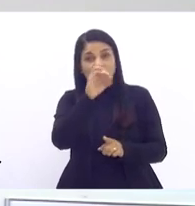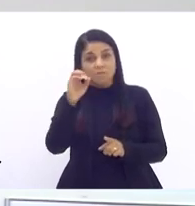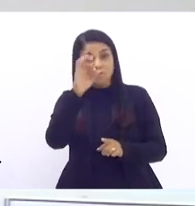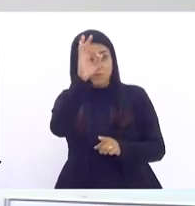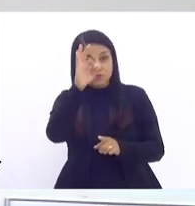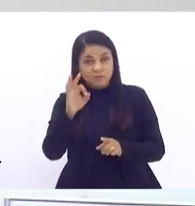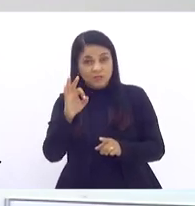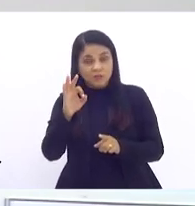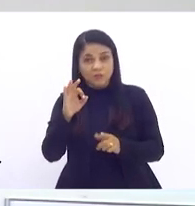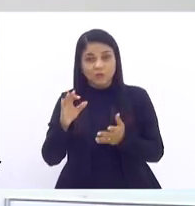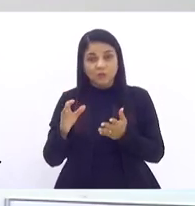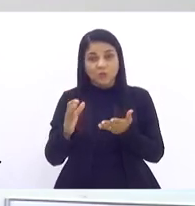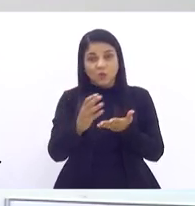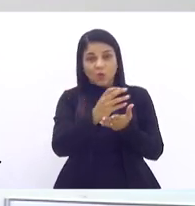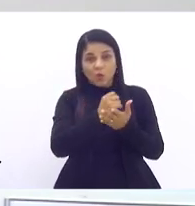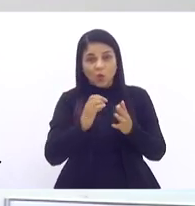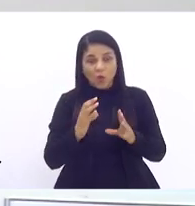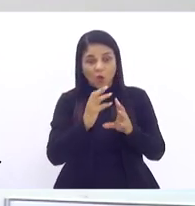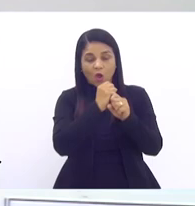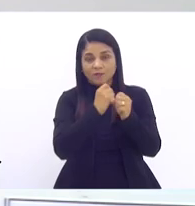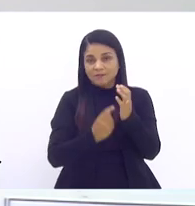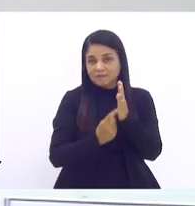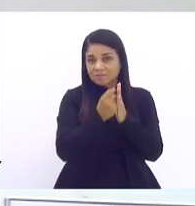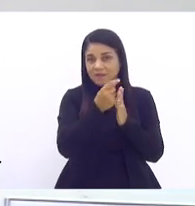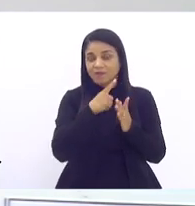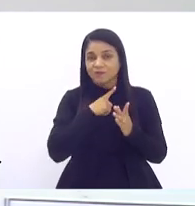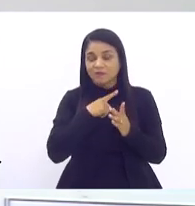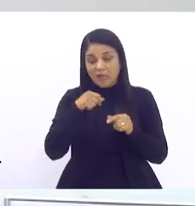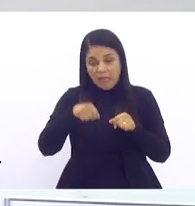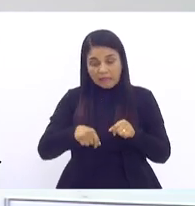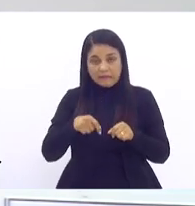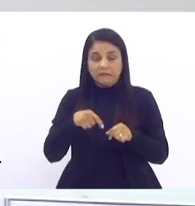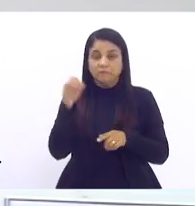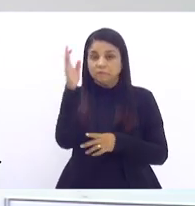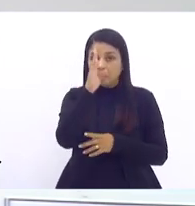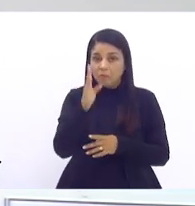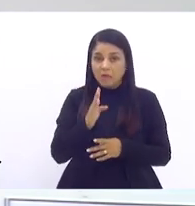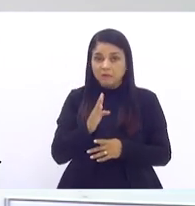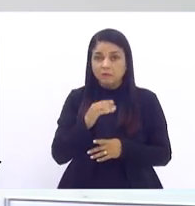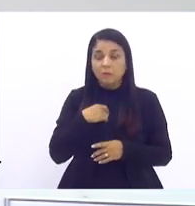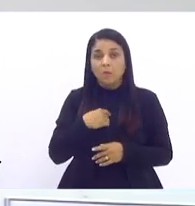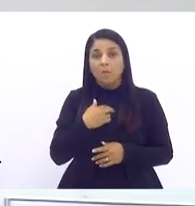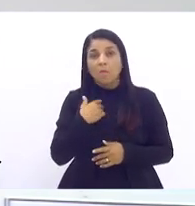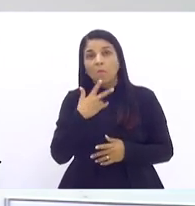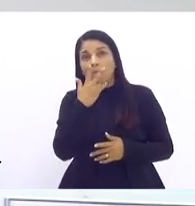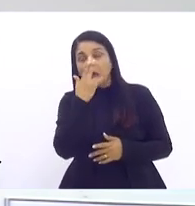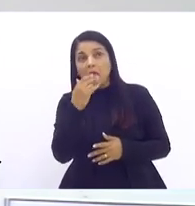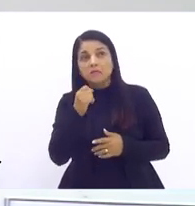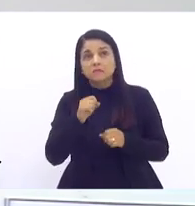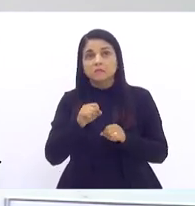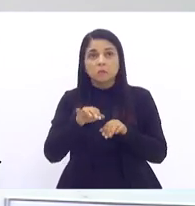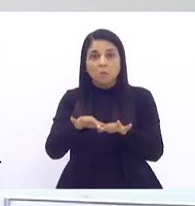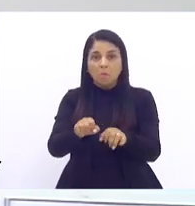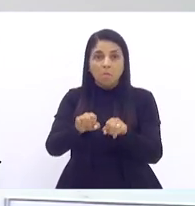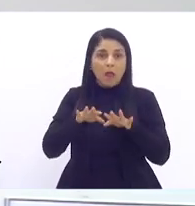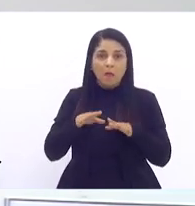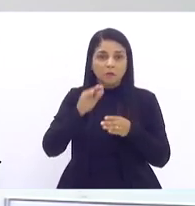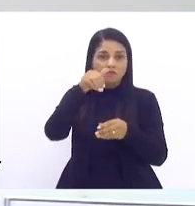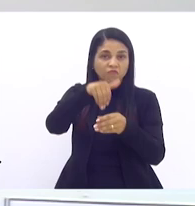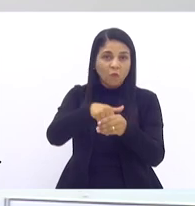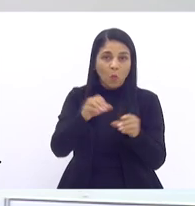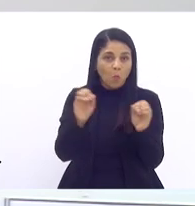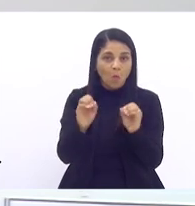no Brasil ainda é um tabu é como se o Parlamento não fosse eleito pelo povo brasileiro para fazer o orçamento